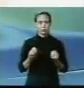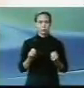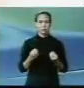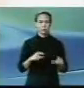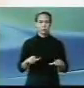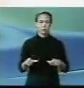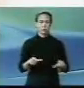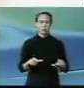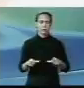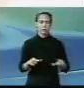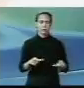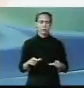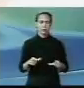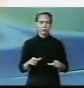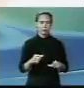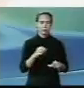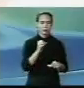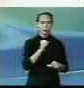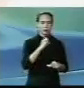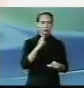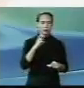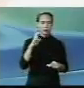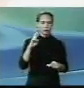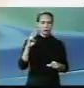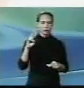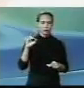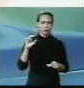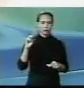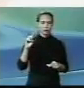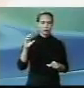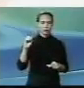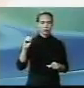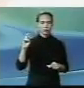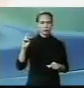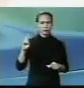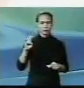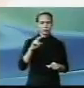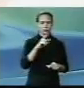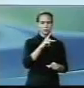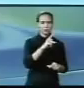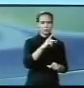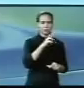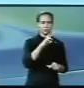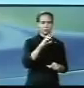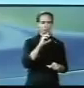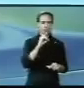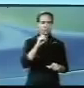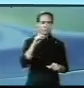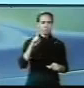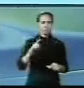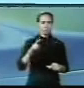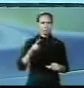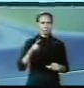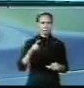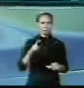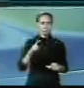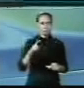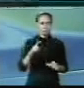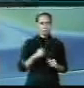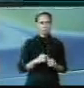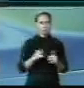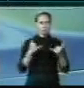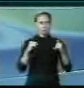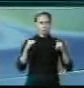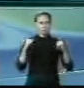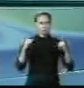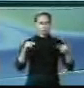de um servidor proxy em uma rede de computadores. Bom, então, tem um outro tipo de servidor, um outro componente da